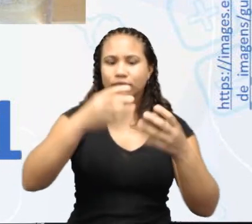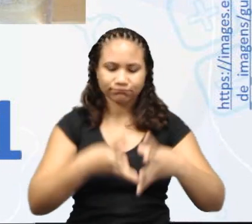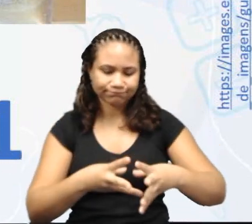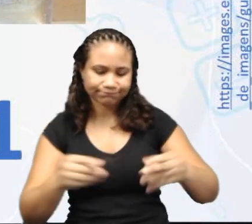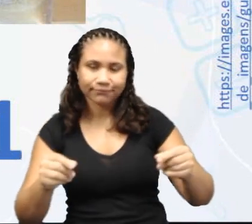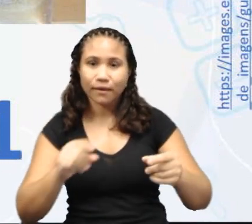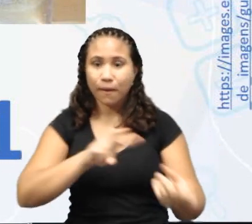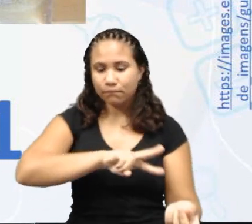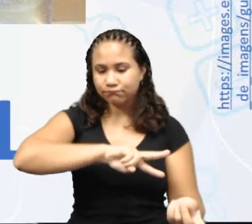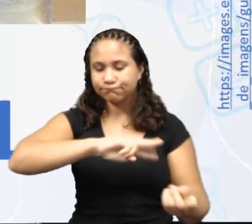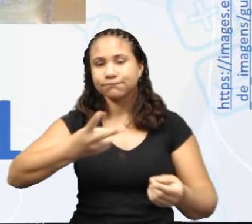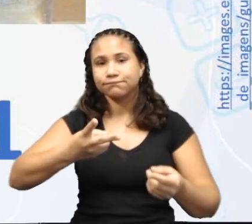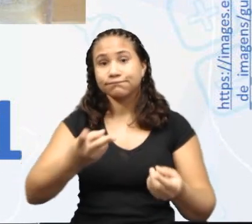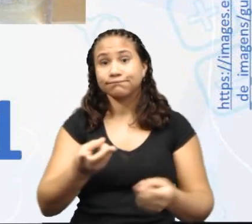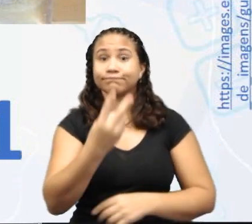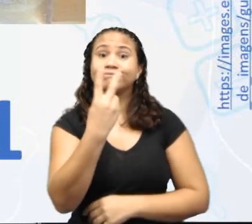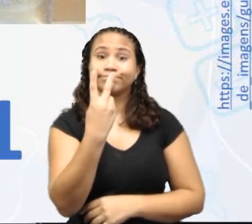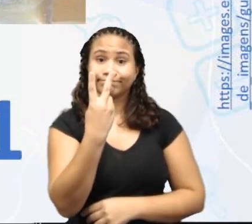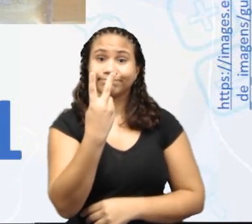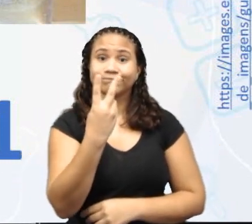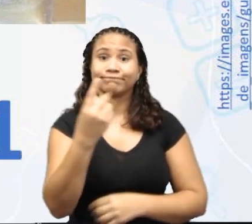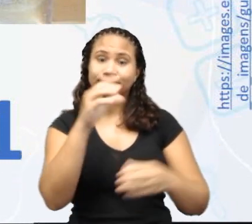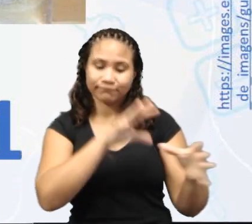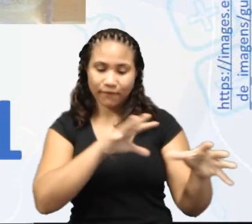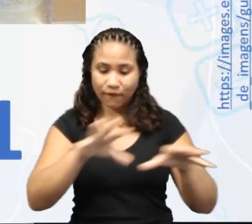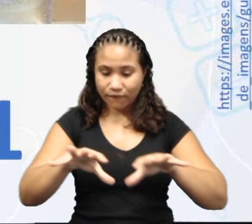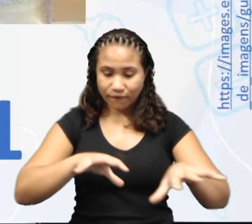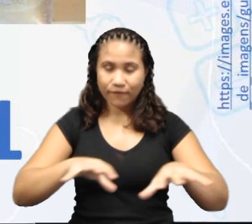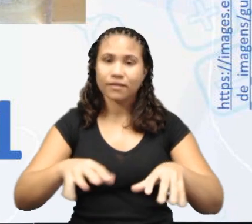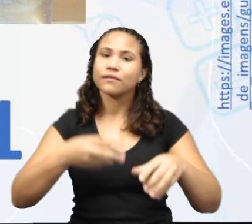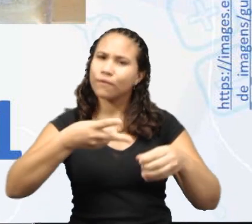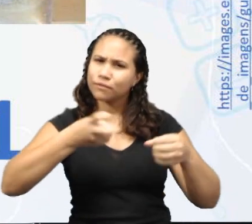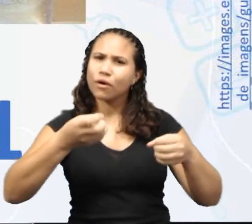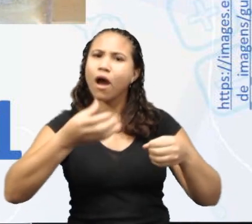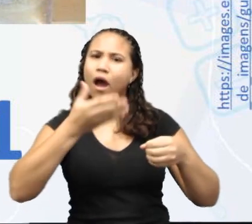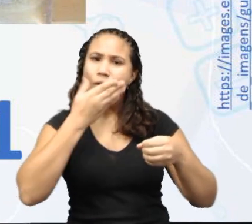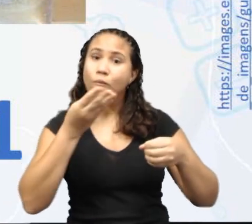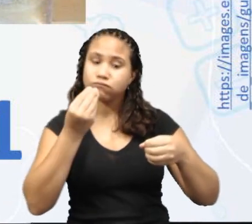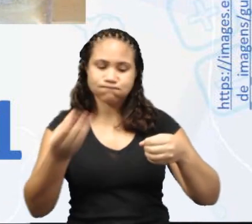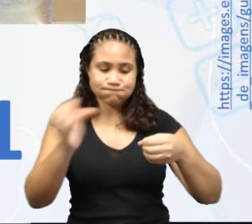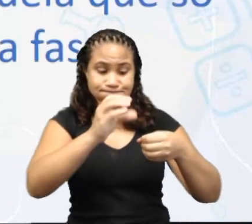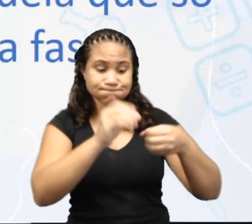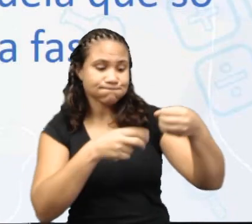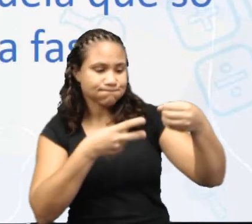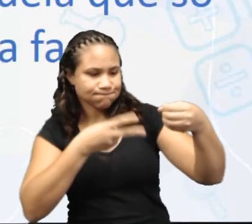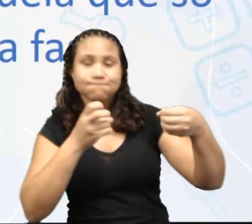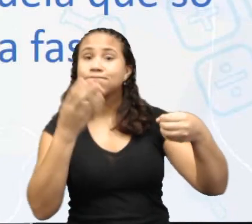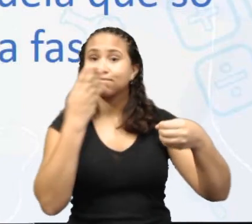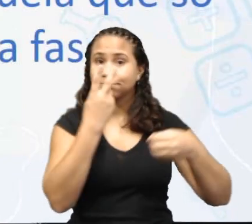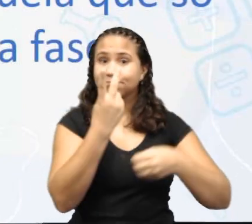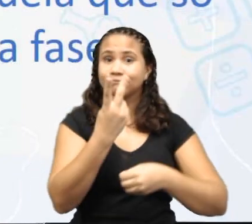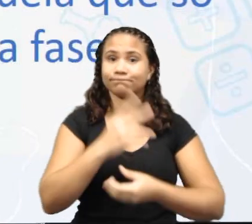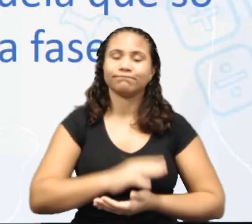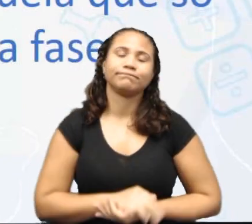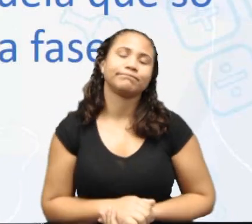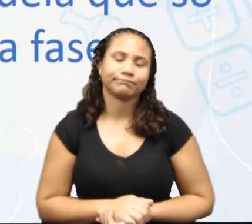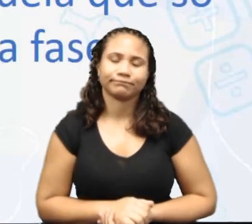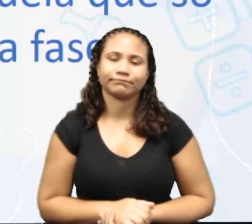uma fase e passa a ter 2. Eu consigo observar 2 aspectos, então seriam 2 fases.